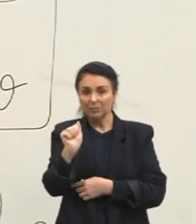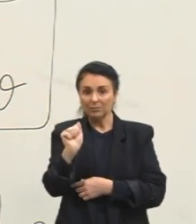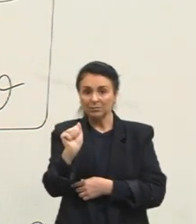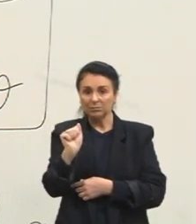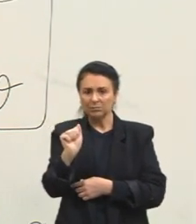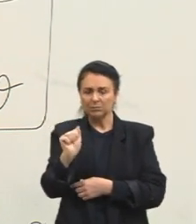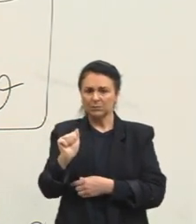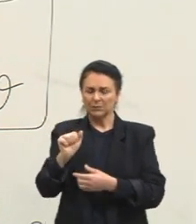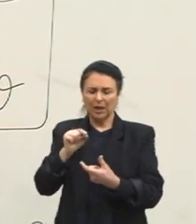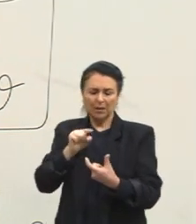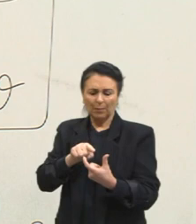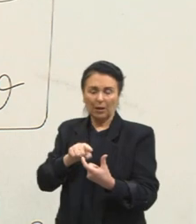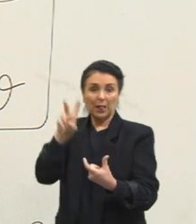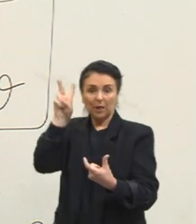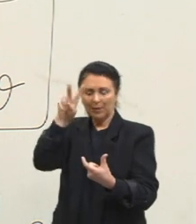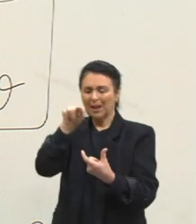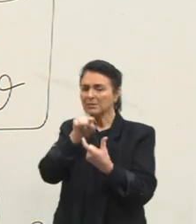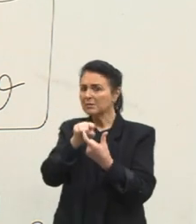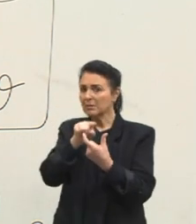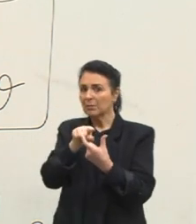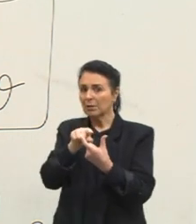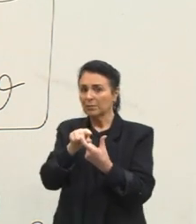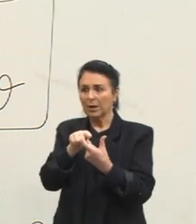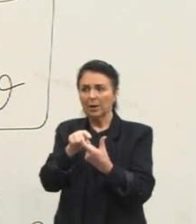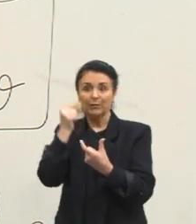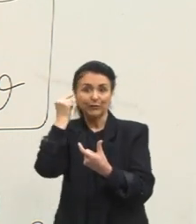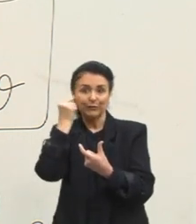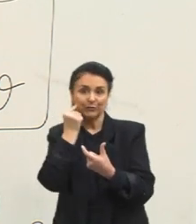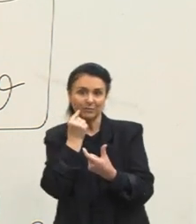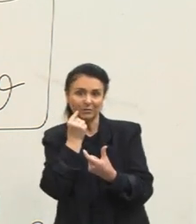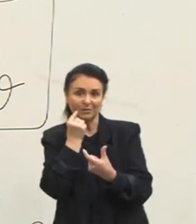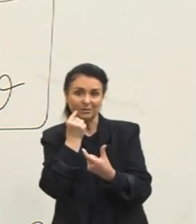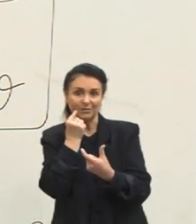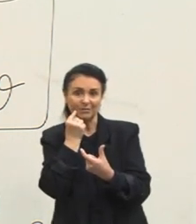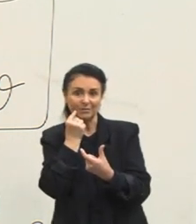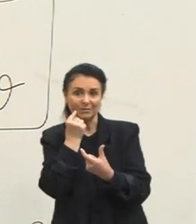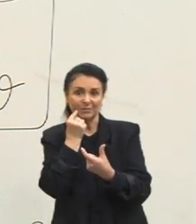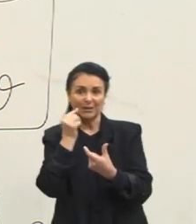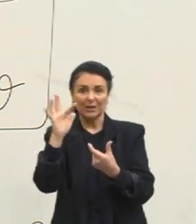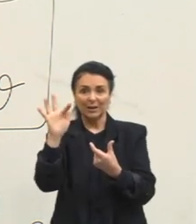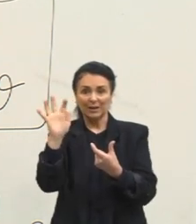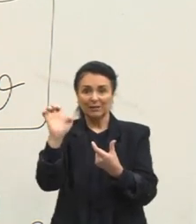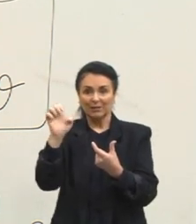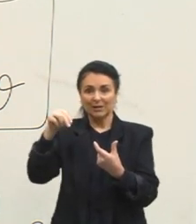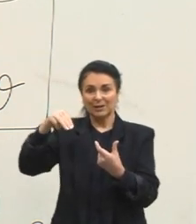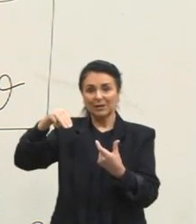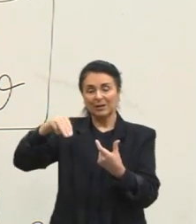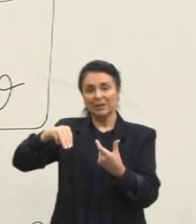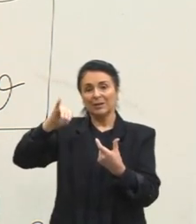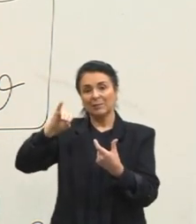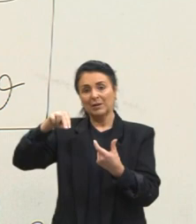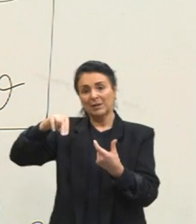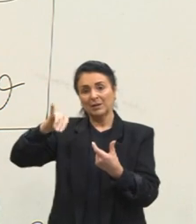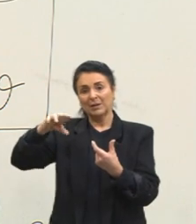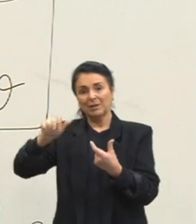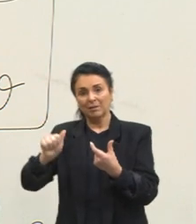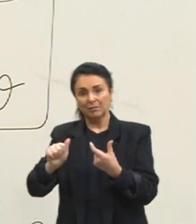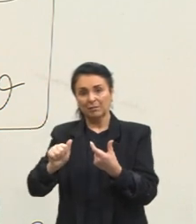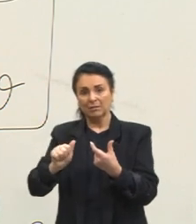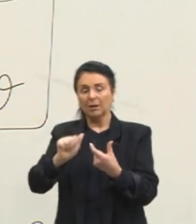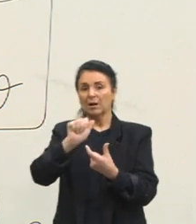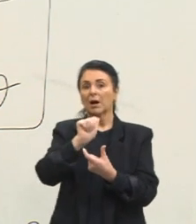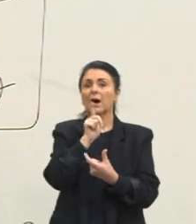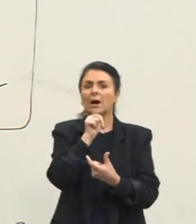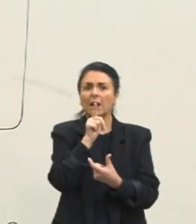gente Lembrando que essa palavra é feminina então o que que eu faço gente água em espanhol feminina